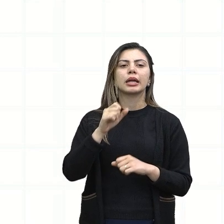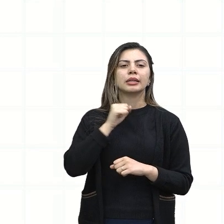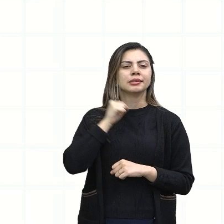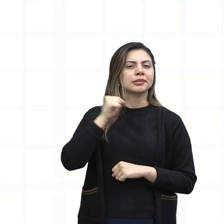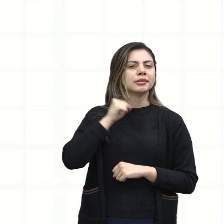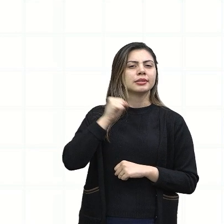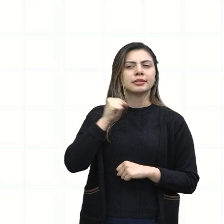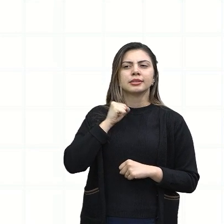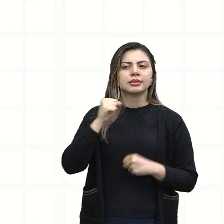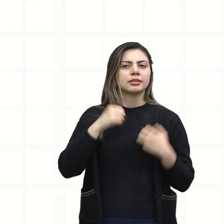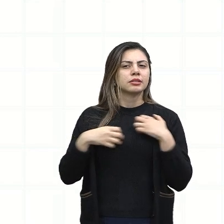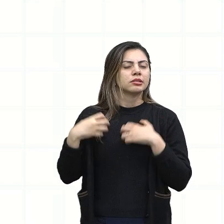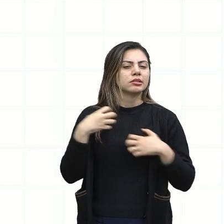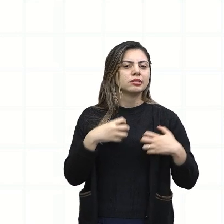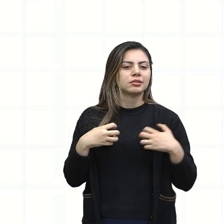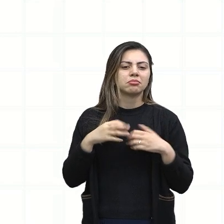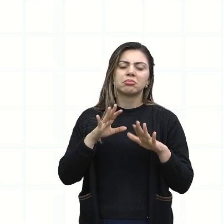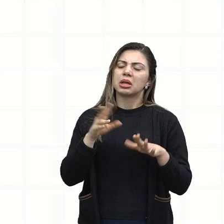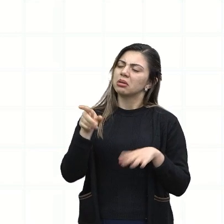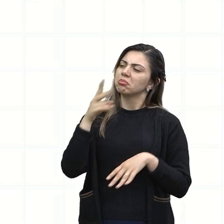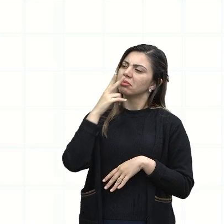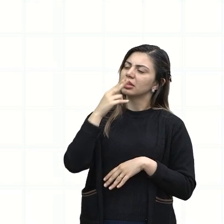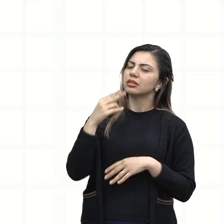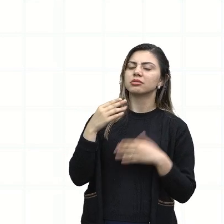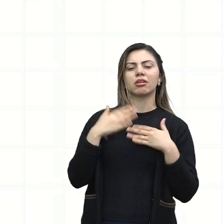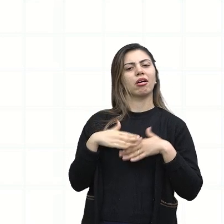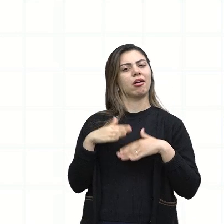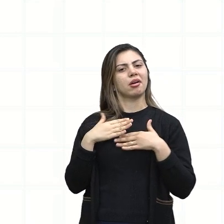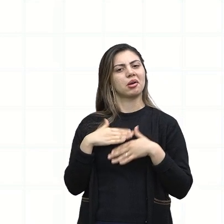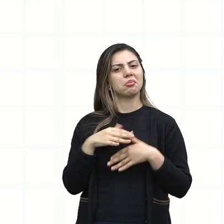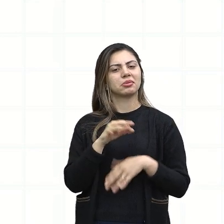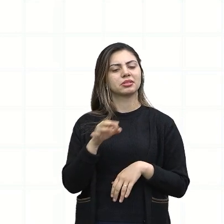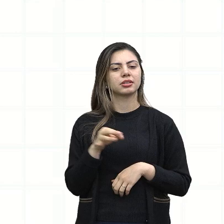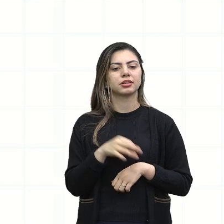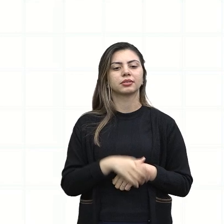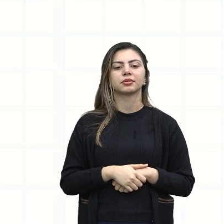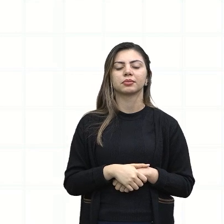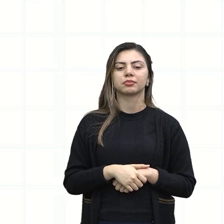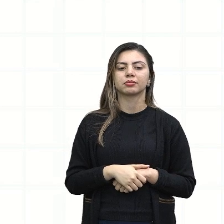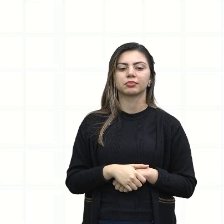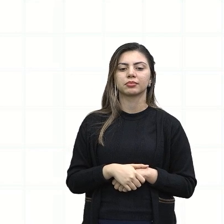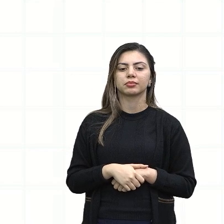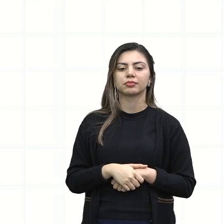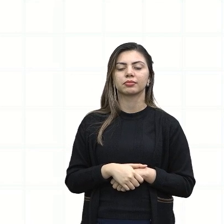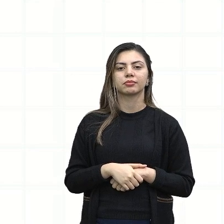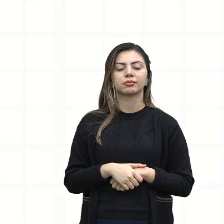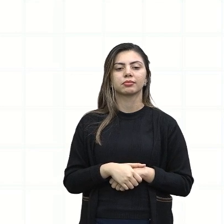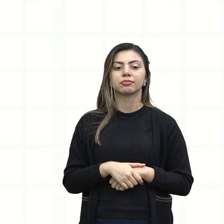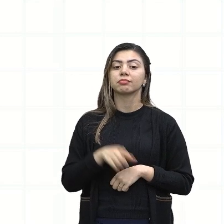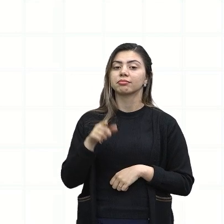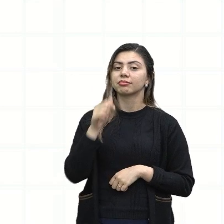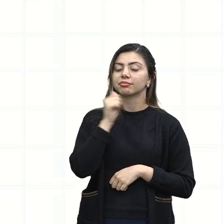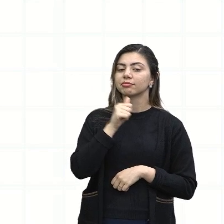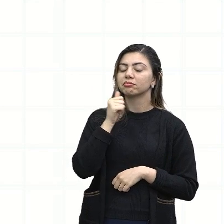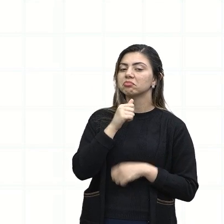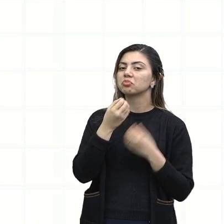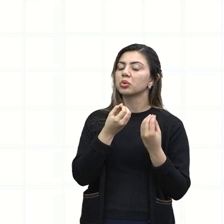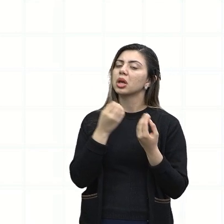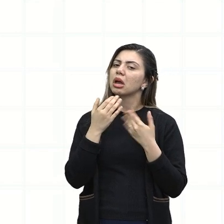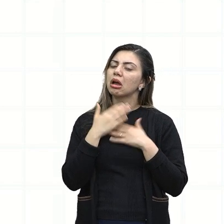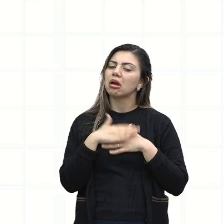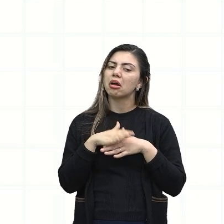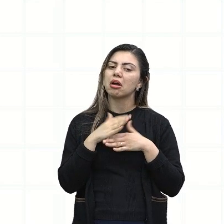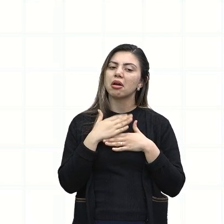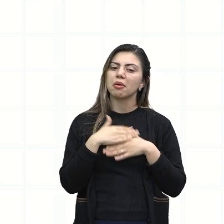estressada, né? Ela até parece uma pessoa tranquila. She seems to be a little calm. Ela parece ser calma.